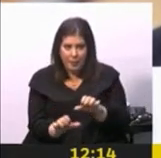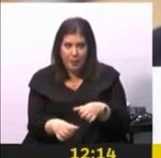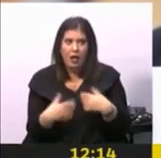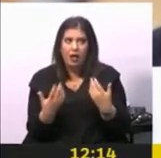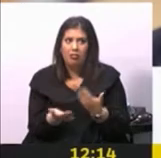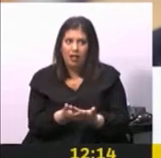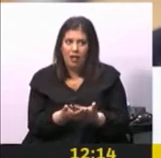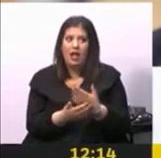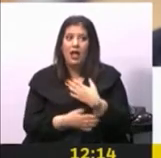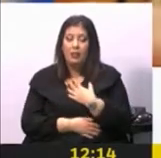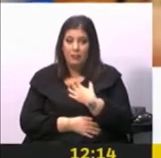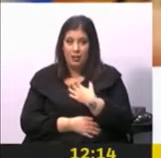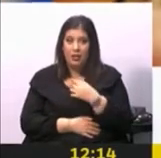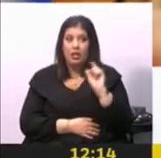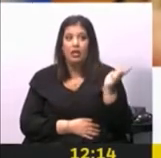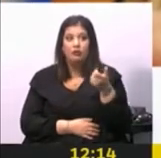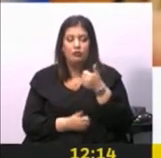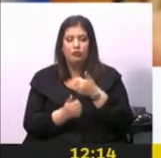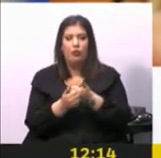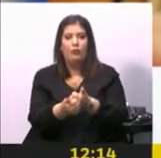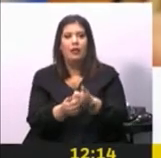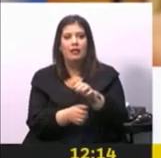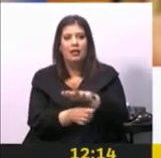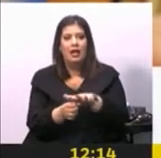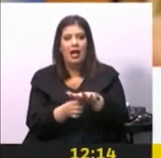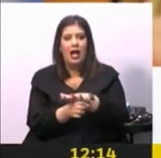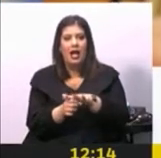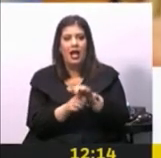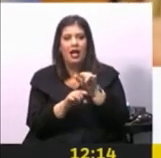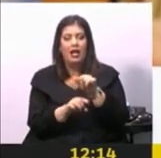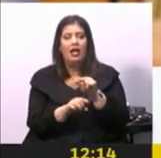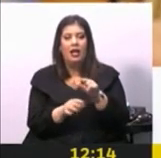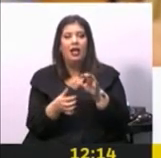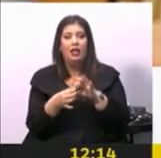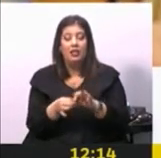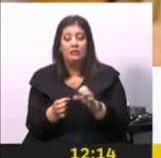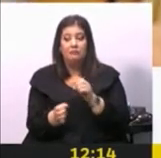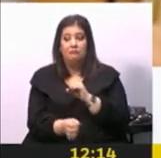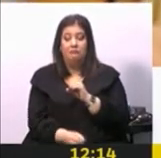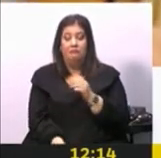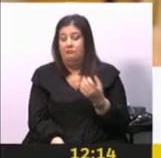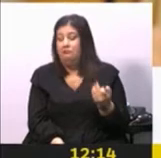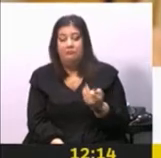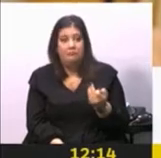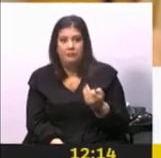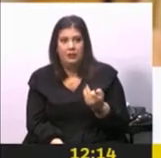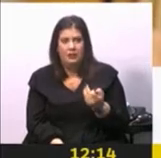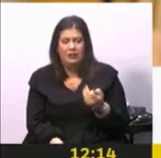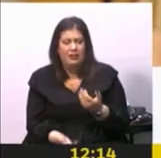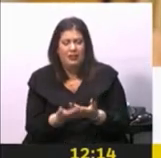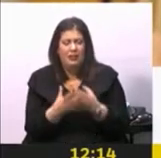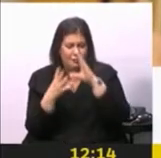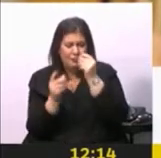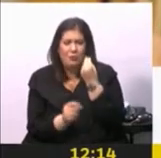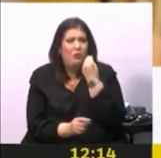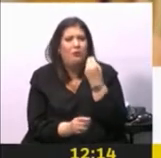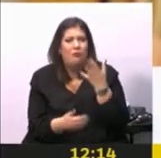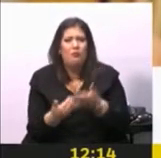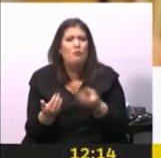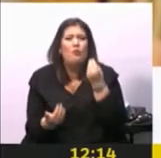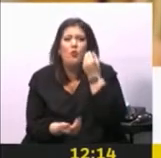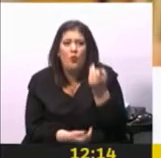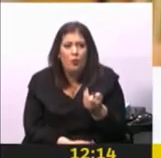mim e a toda a gente que vai acompanhando este caso e este tipo de fenómenos, absolutamente inexplicável, porque não